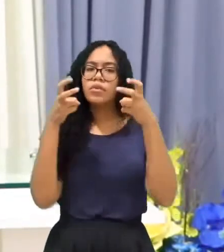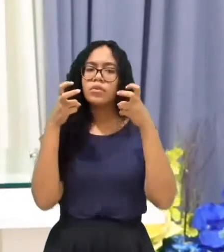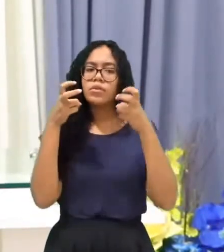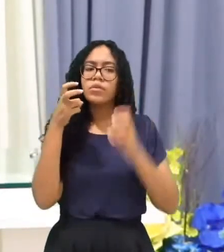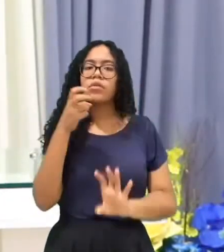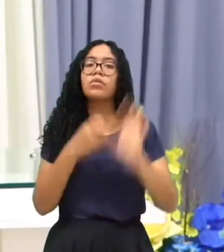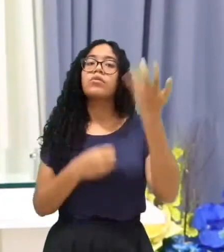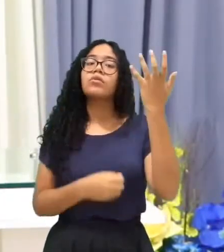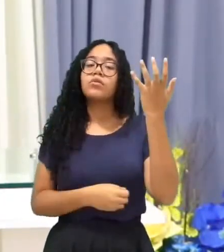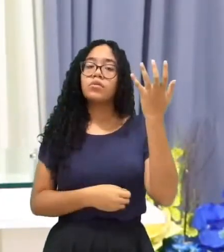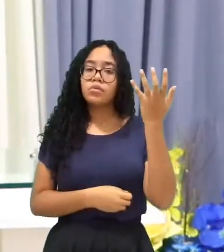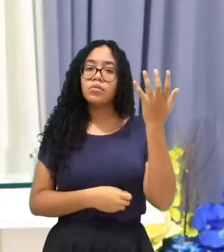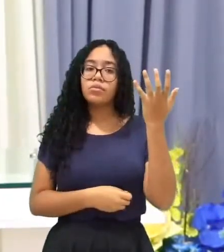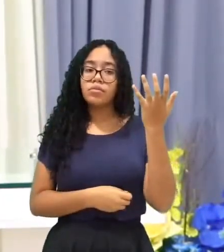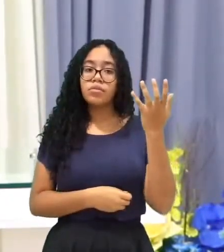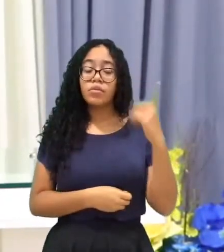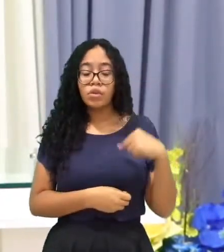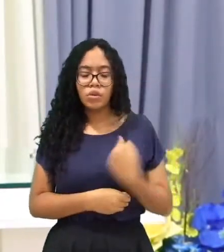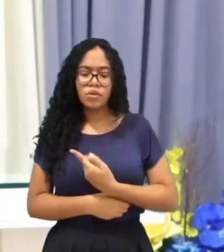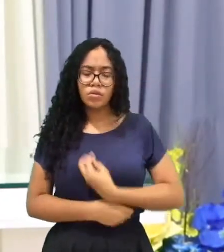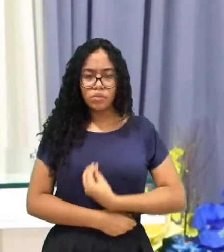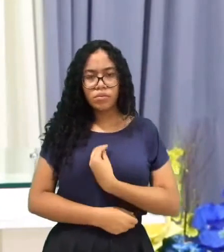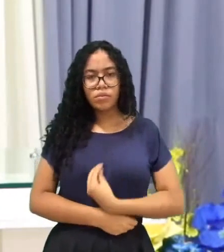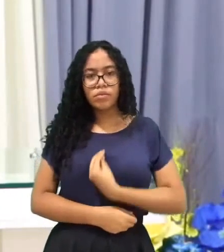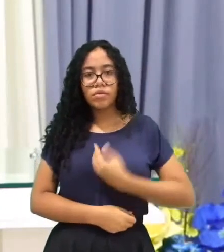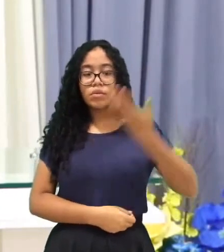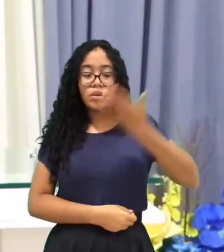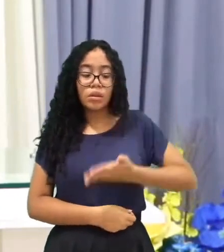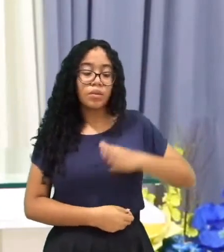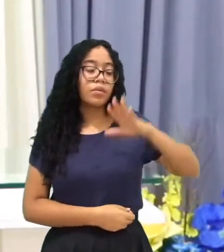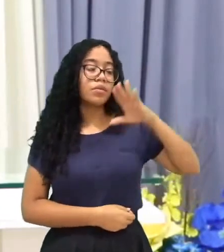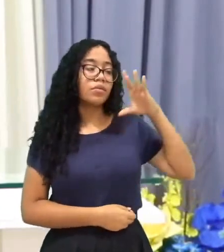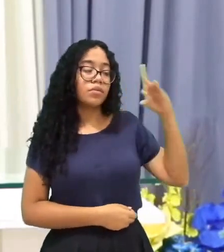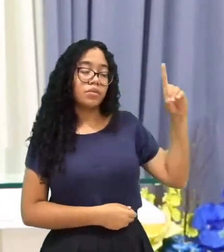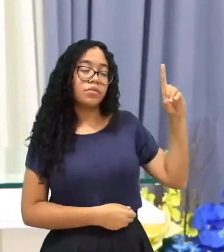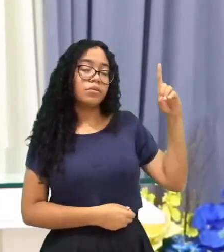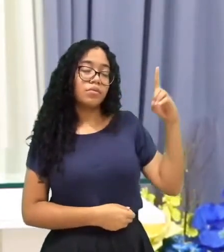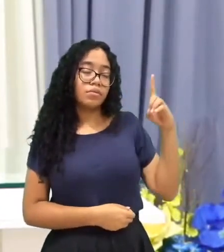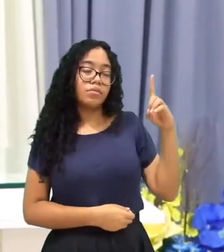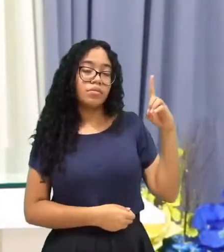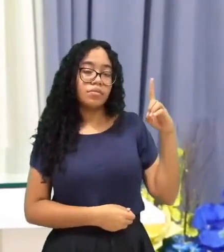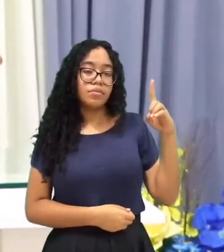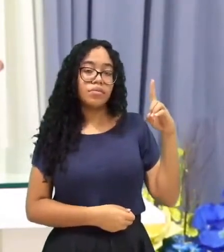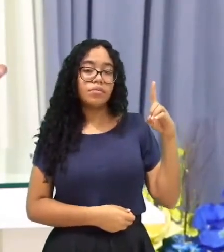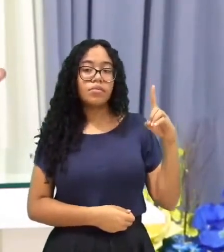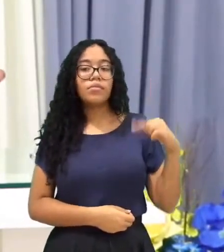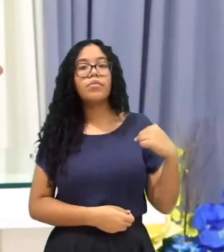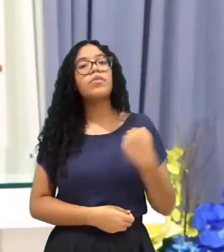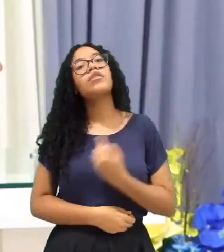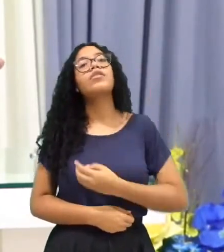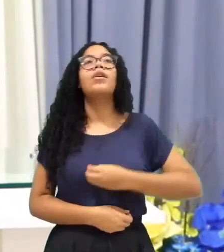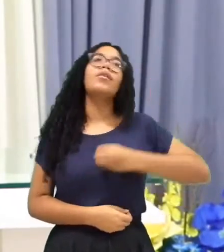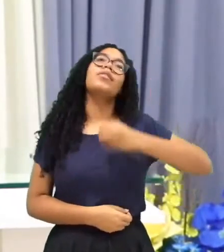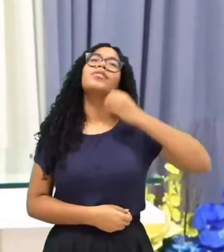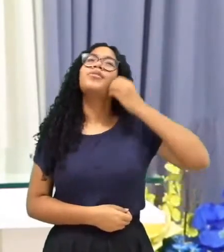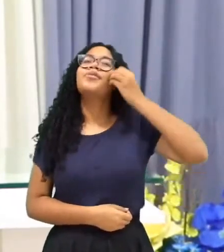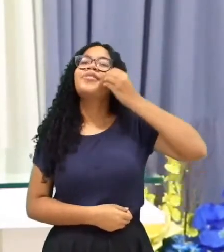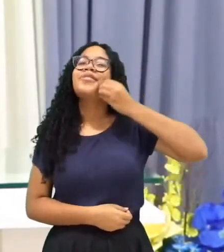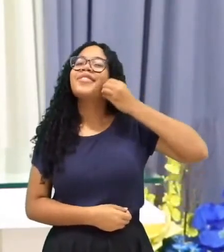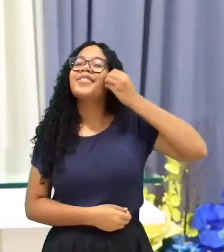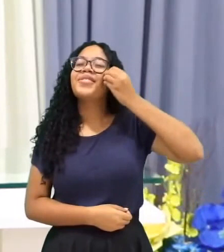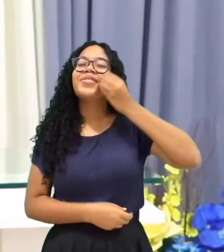ali é que quando nós estamos vivendo na presença de Deus, nós estamos desfrutando de todas